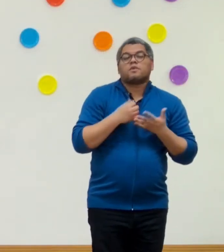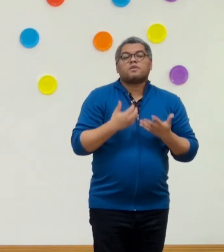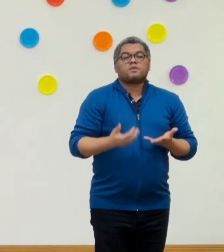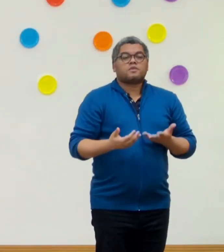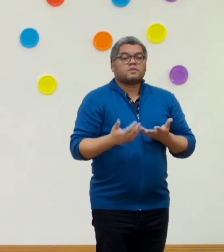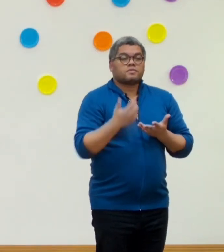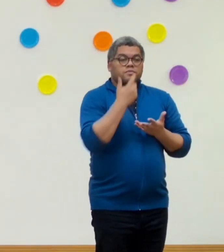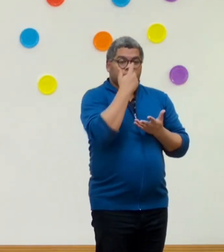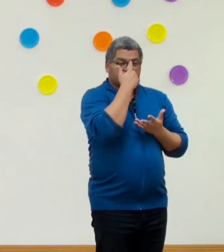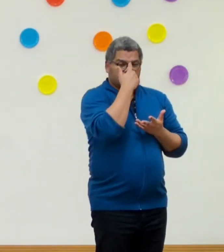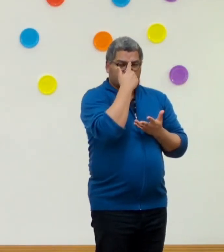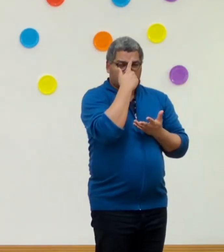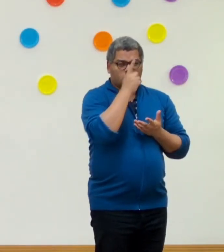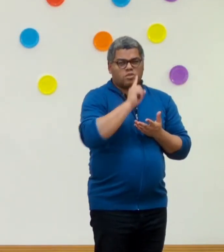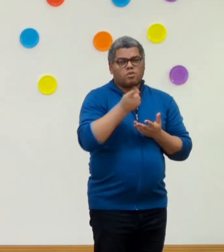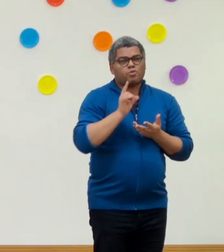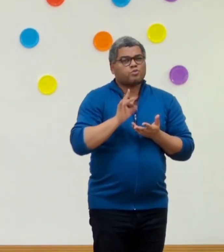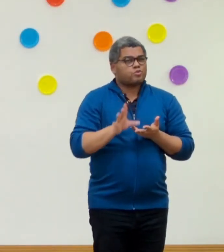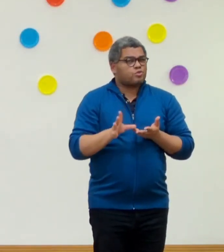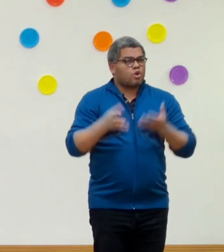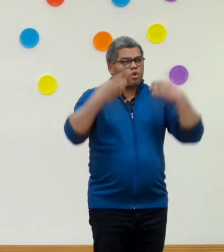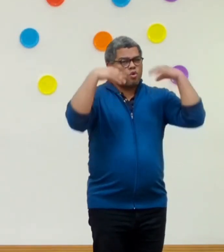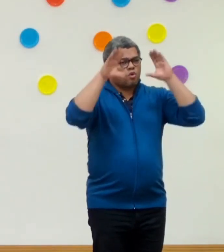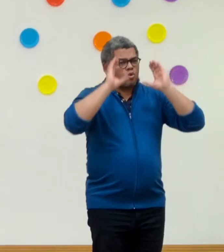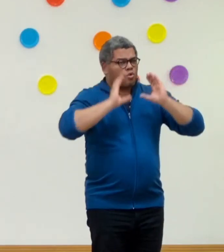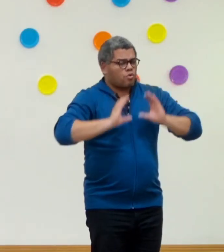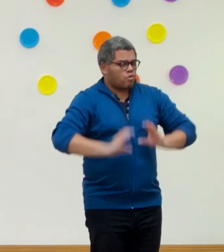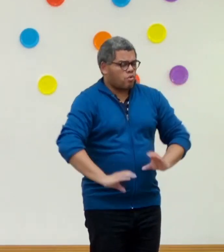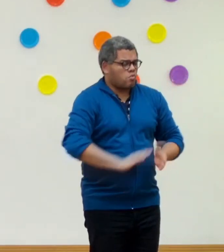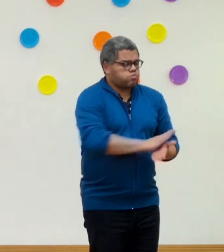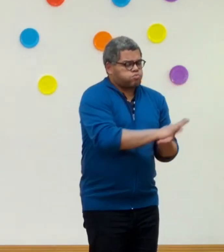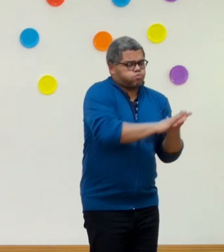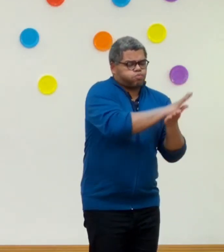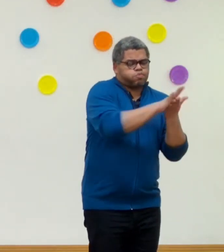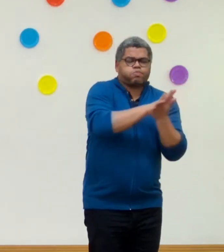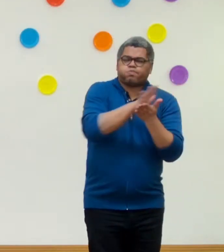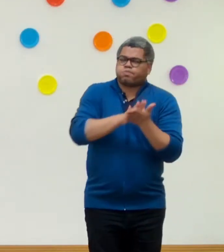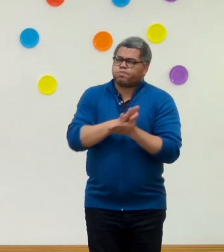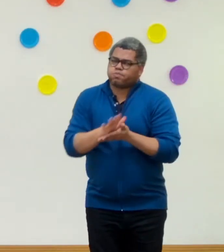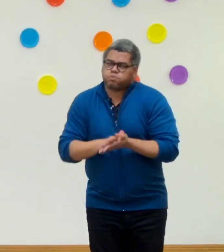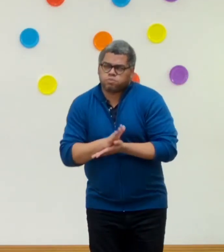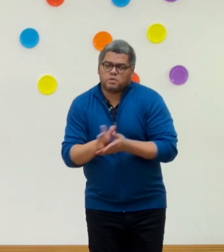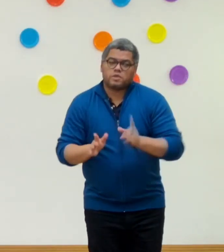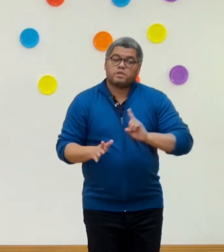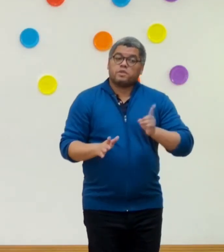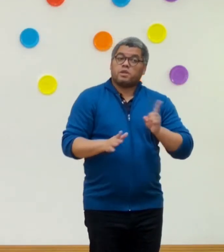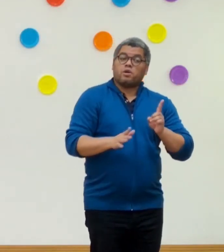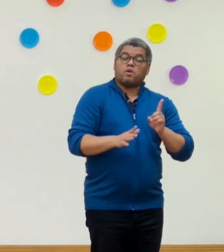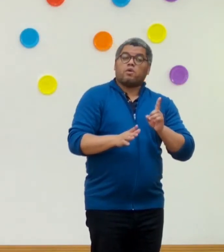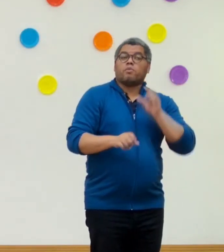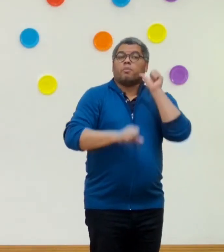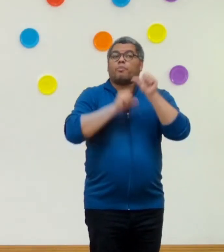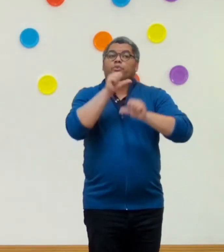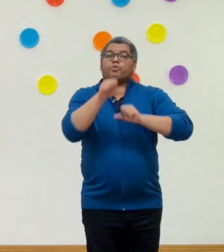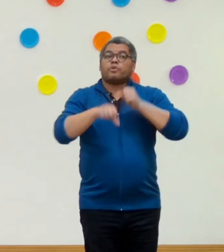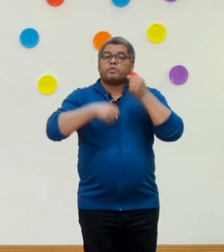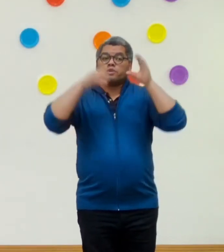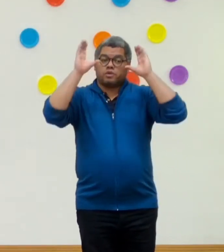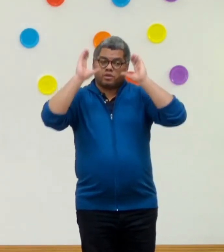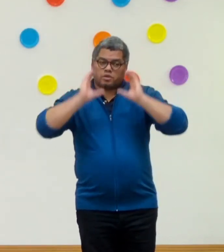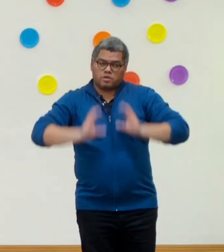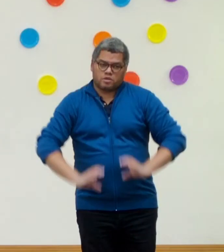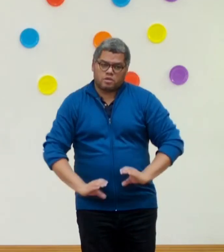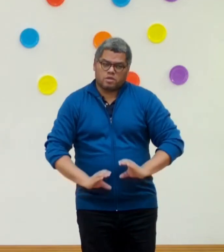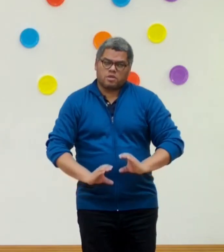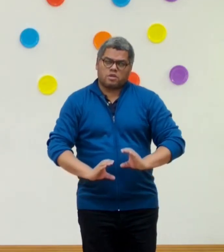não uma reputação destruída como era antes de quem adulterava, mas uma reputação destruída de quem não faz isso